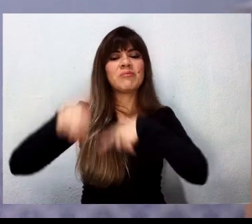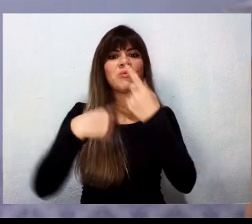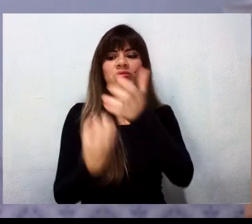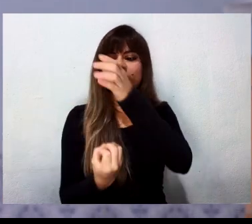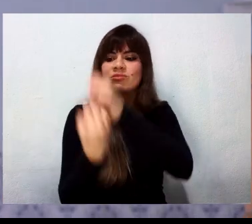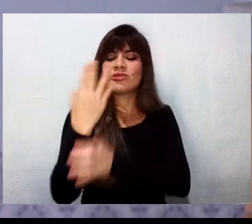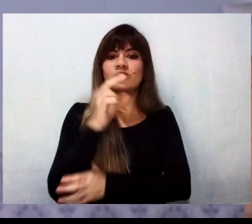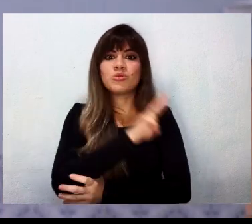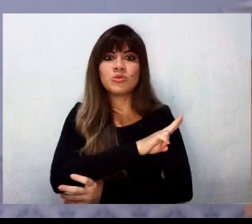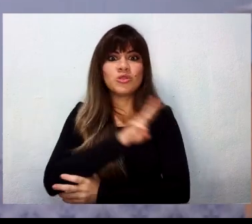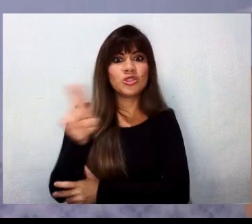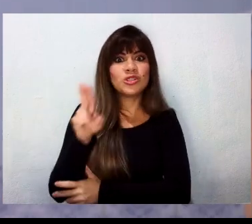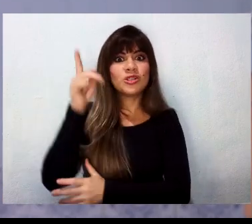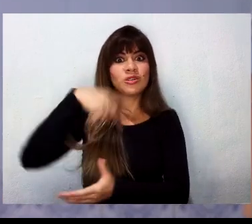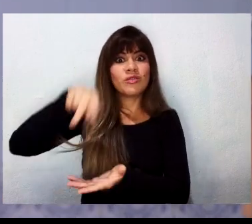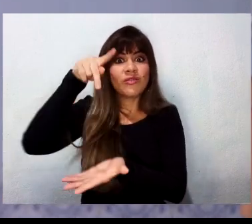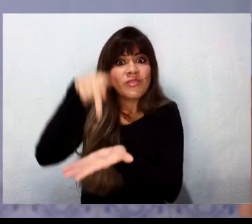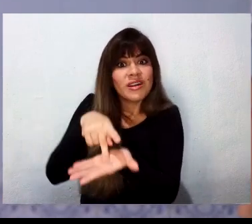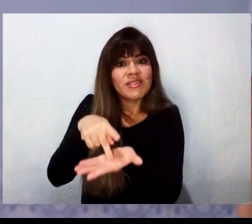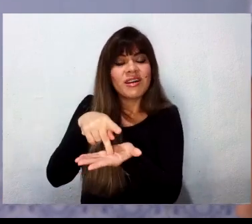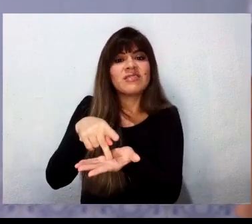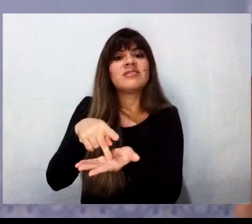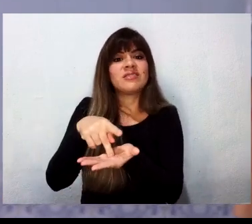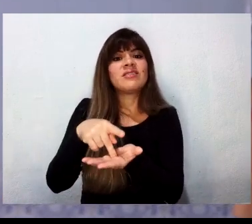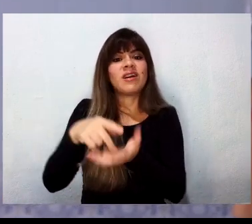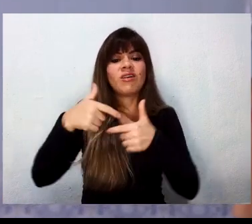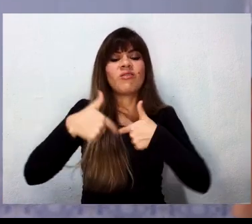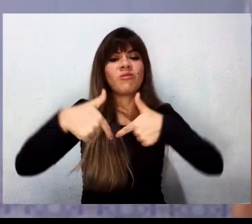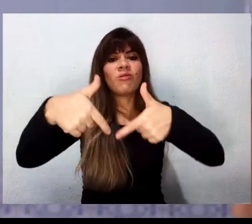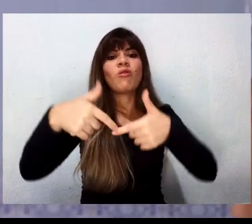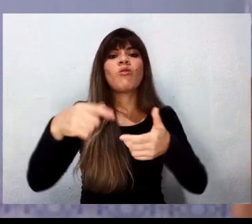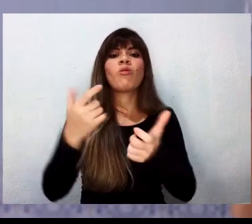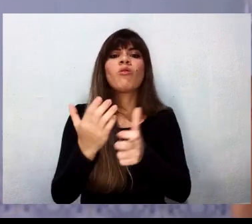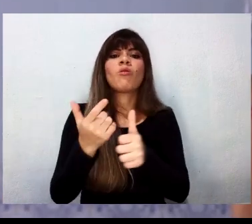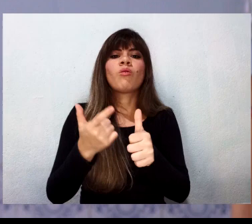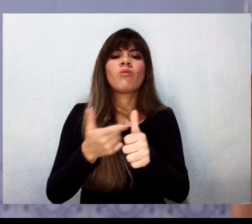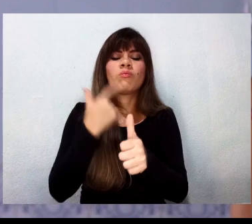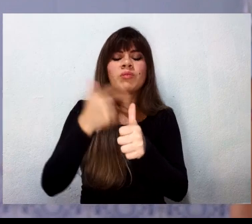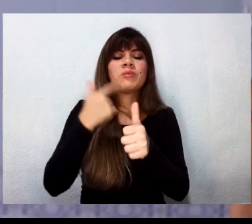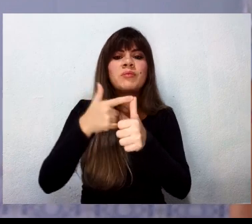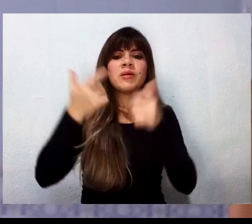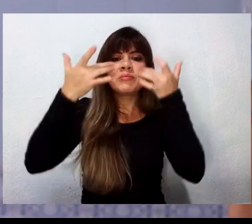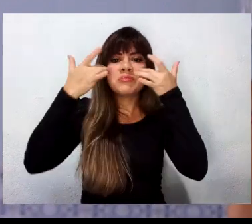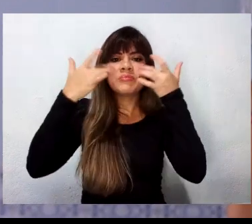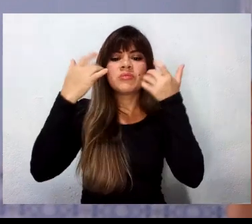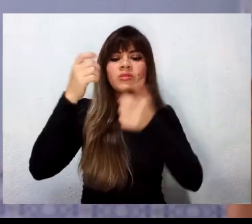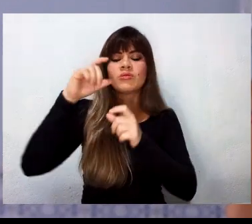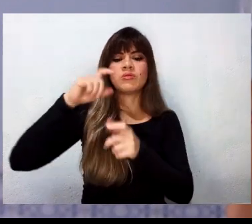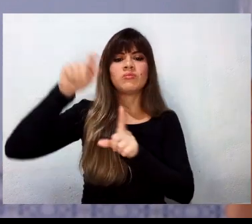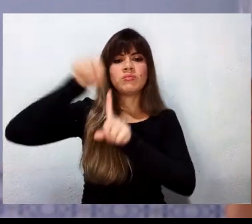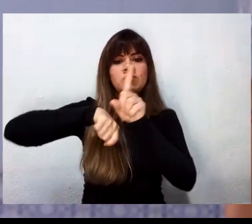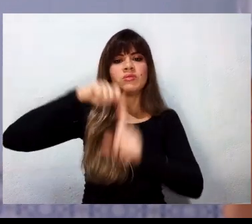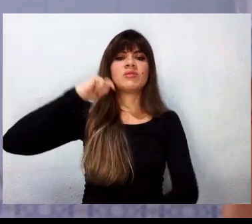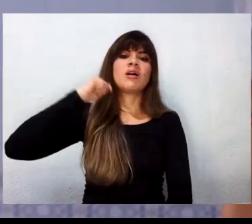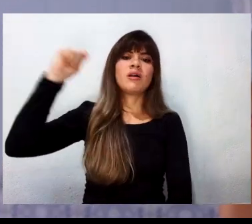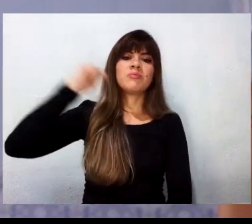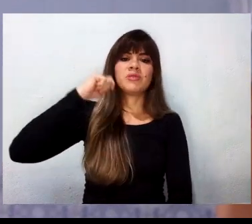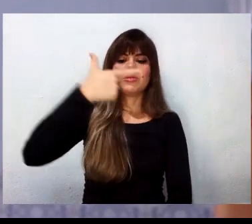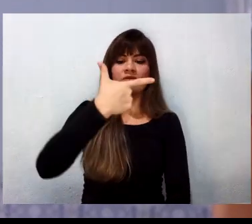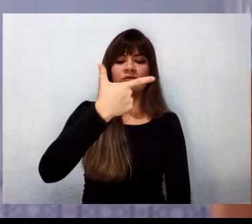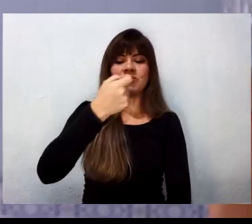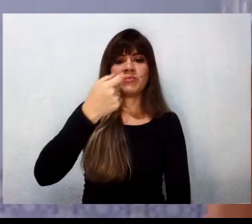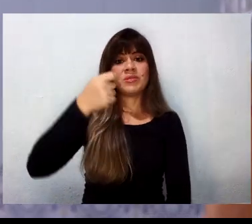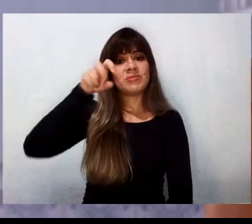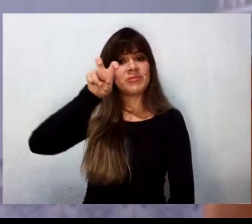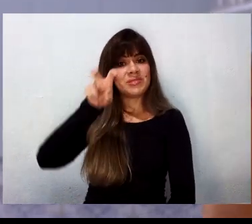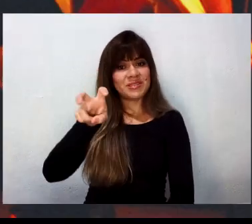Mas essa data de fundação mesmo do grupo, a gente estabelece ela quando a gente estreia o primeiro espetáculo, que é em abril de 2005, o